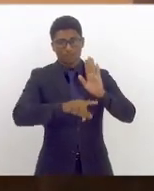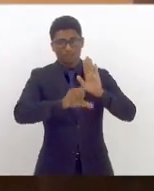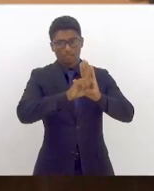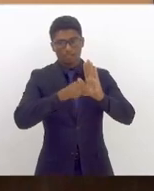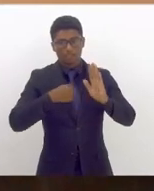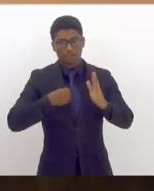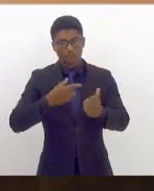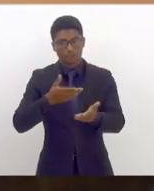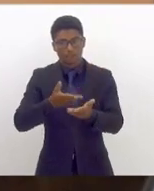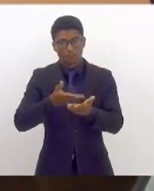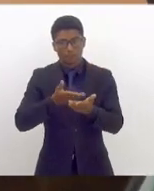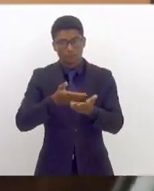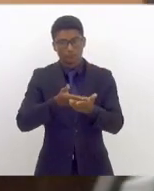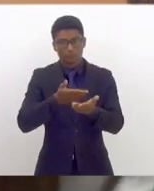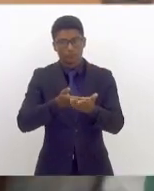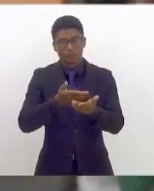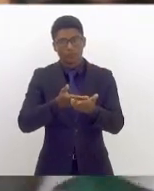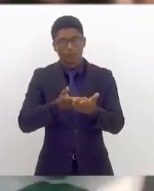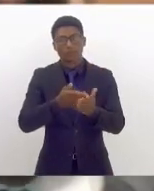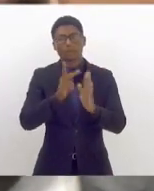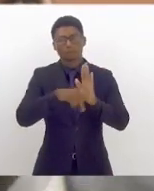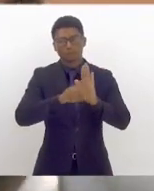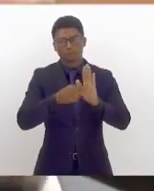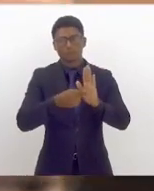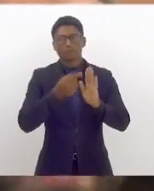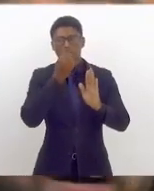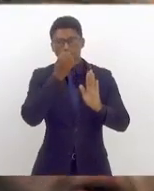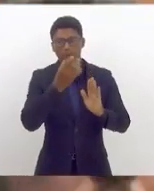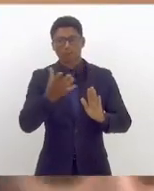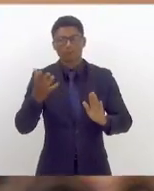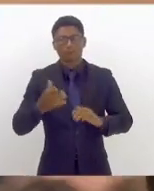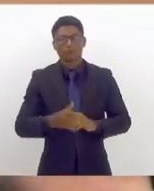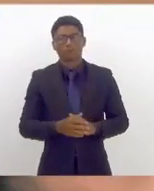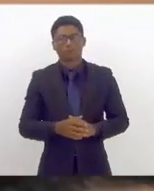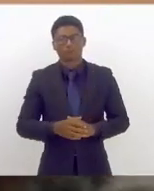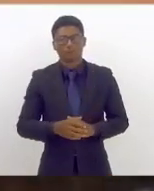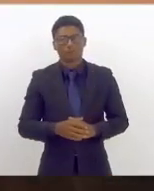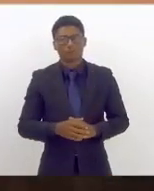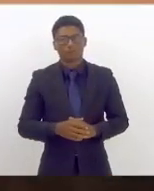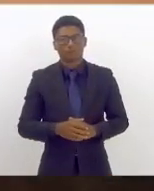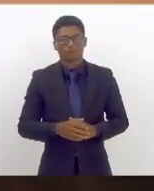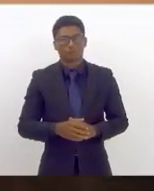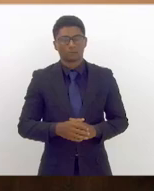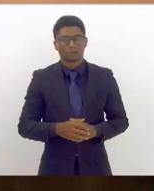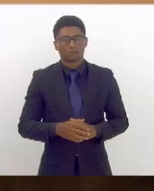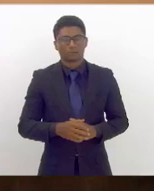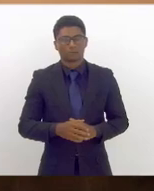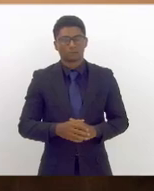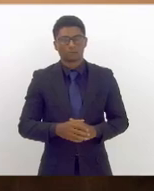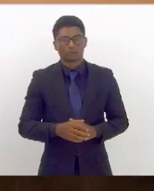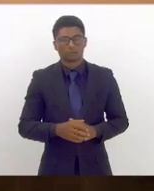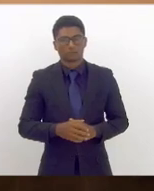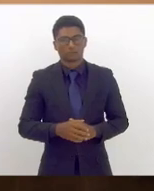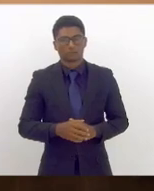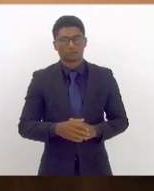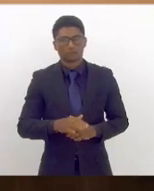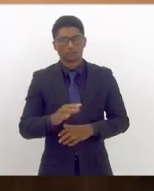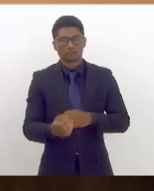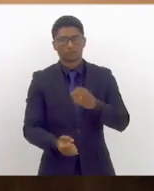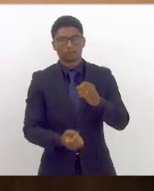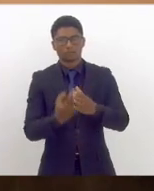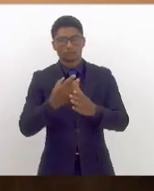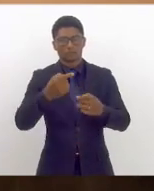estudei esse projeto e o projeto é muito bom projeto é muito bom ele institui a política